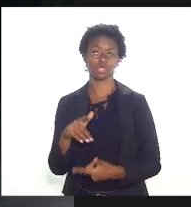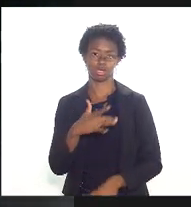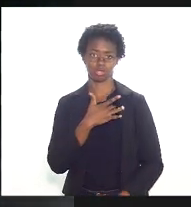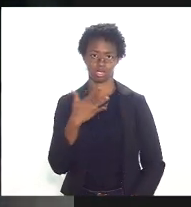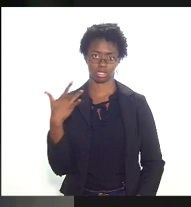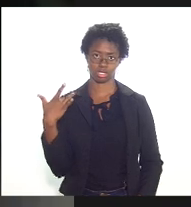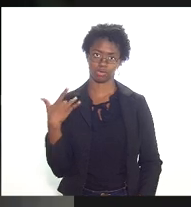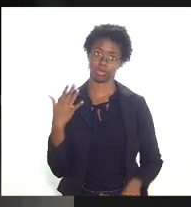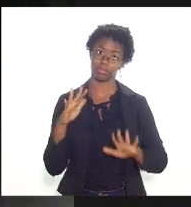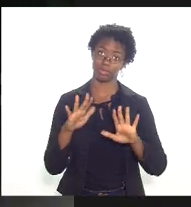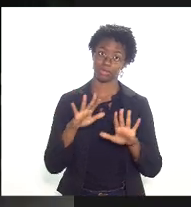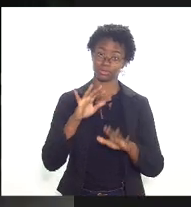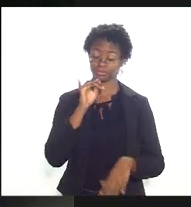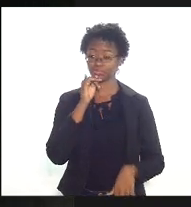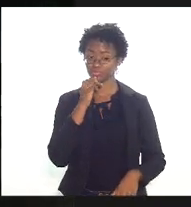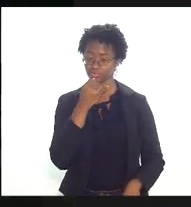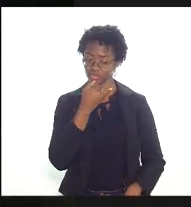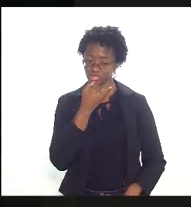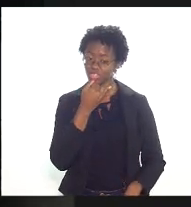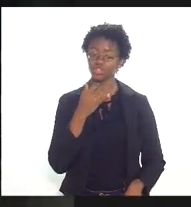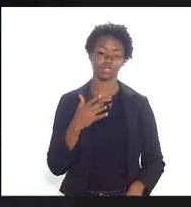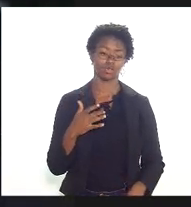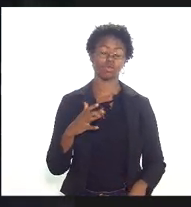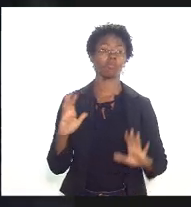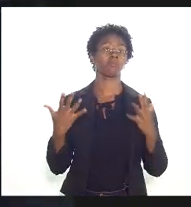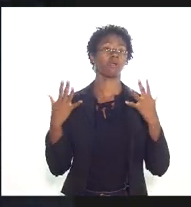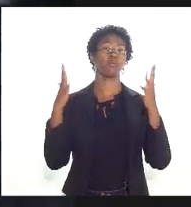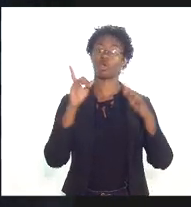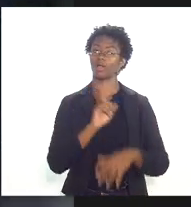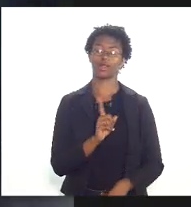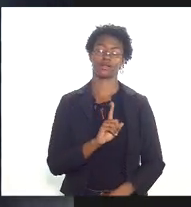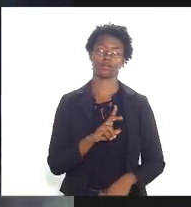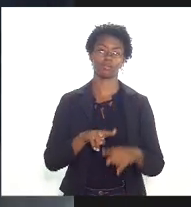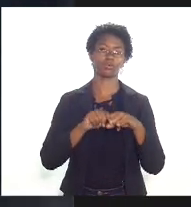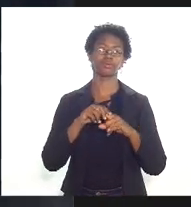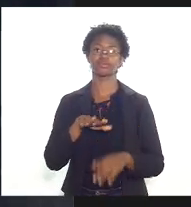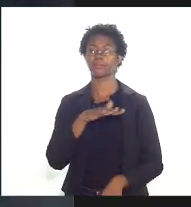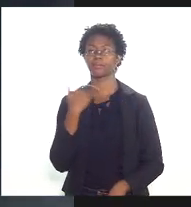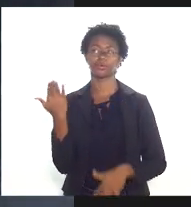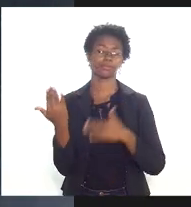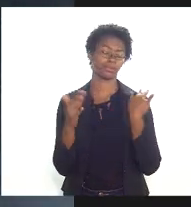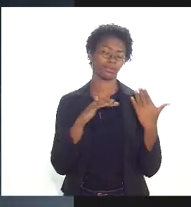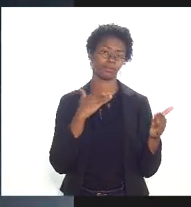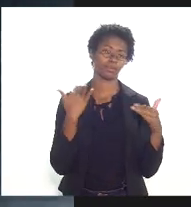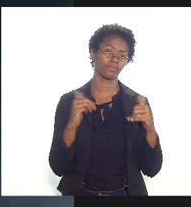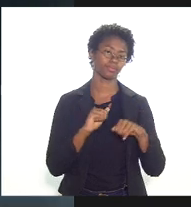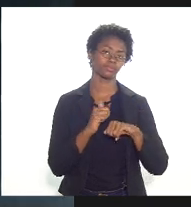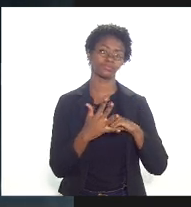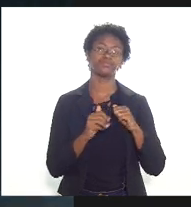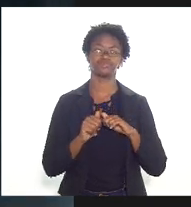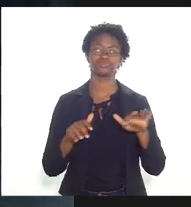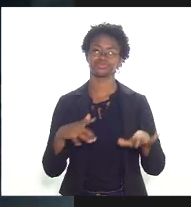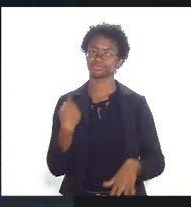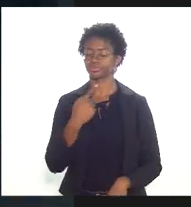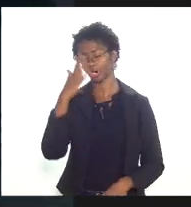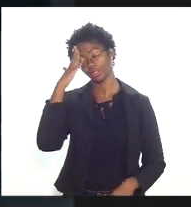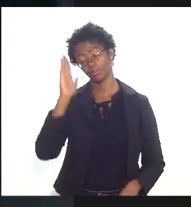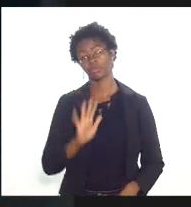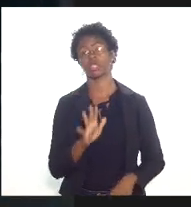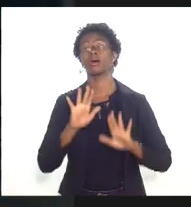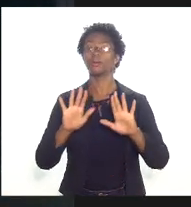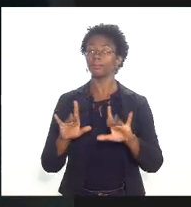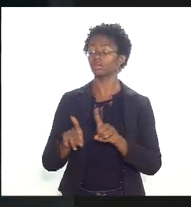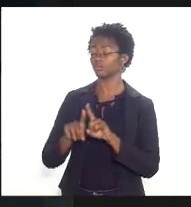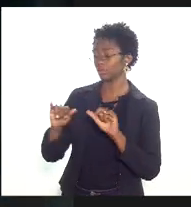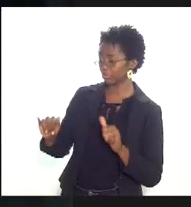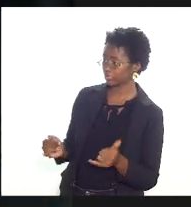infelizmente chorar e quantas vidas já foram ceifadas dançar essa bandeirinha questões ventiladas e aproveitar